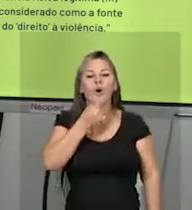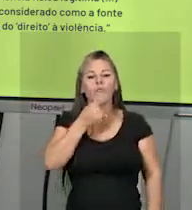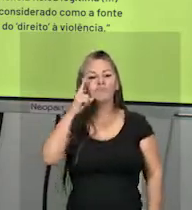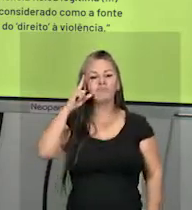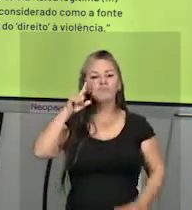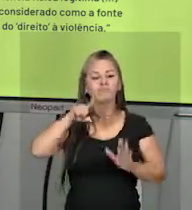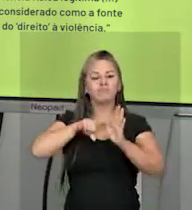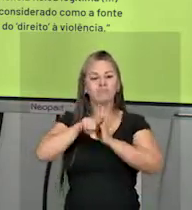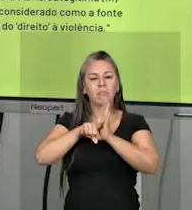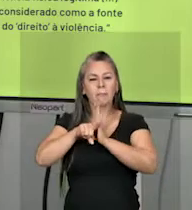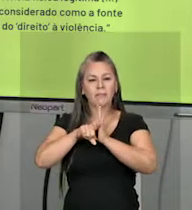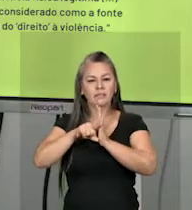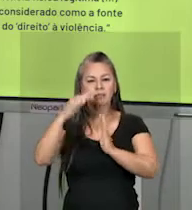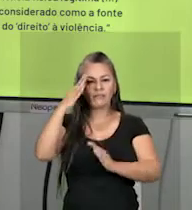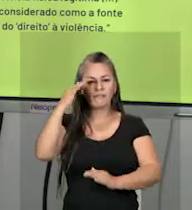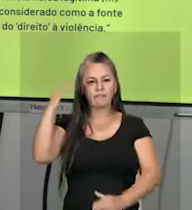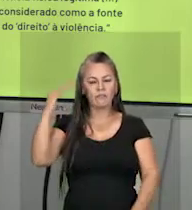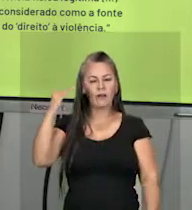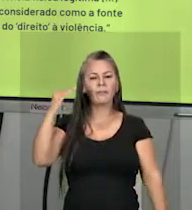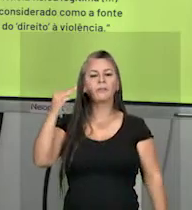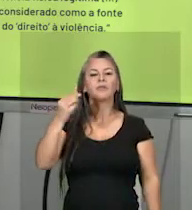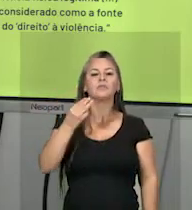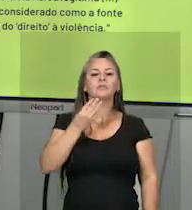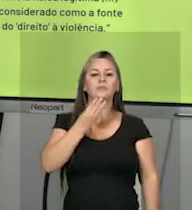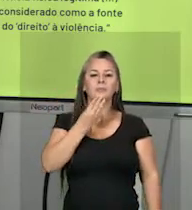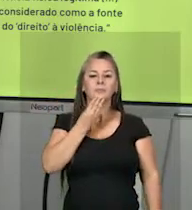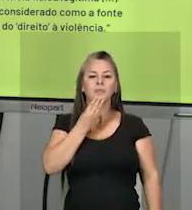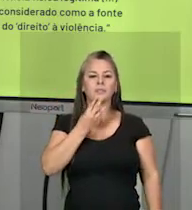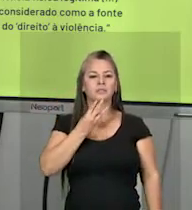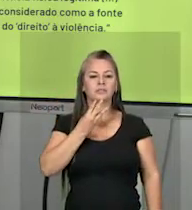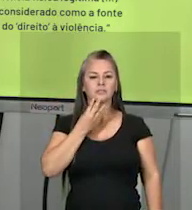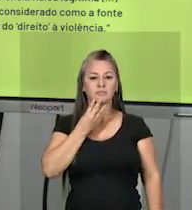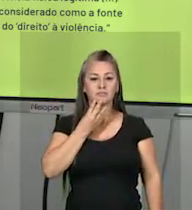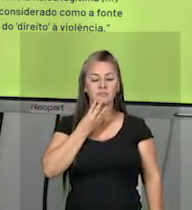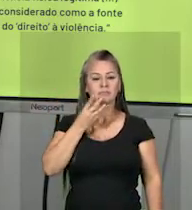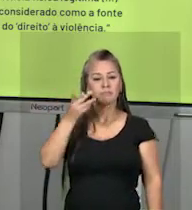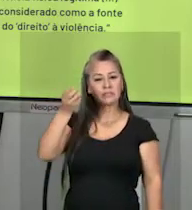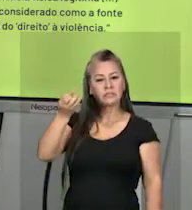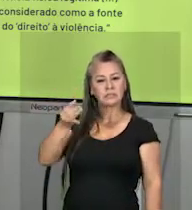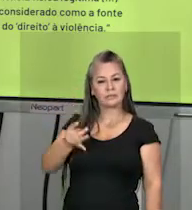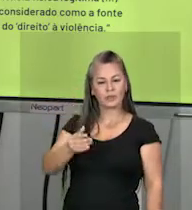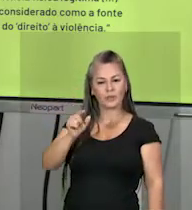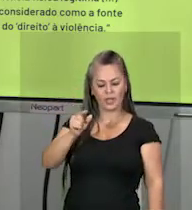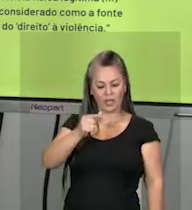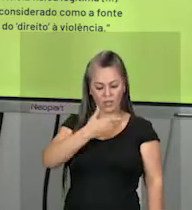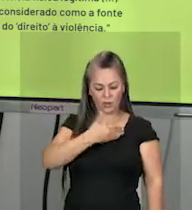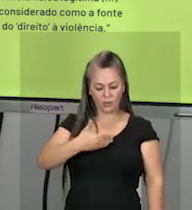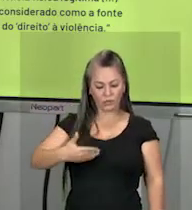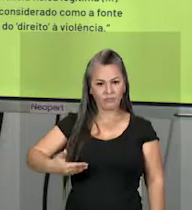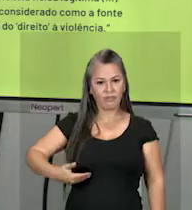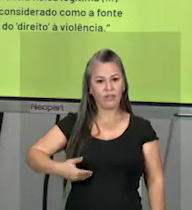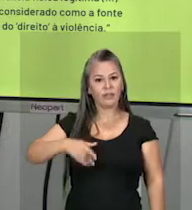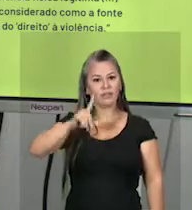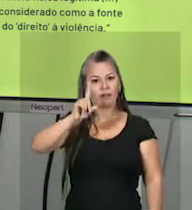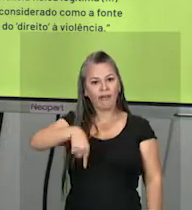estudou, foi a questão da violência. O Max Weber ele entende o Estado como sendo aquela instituição